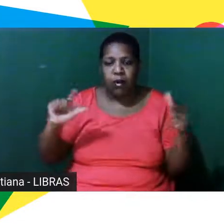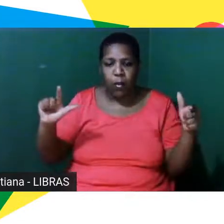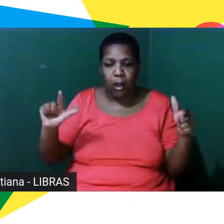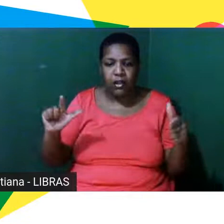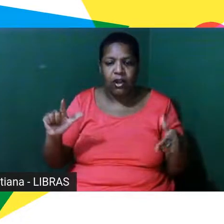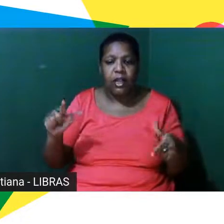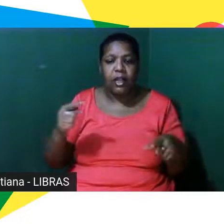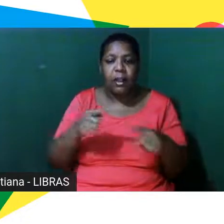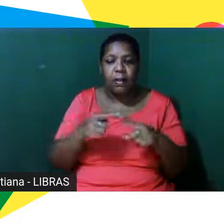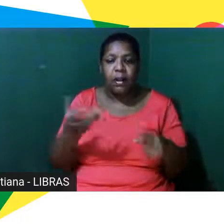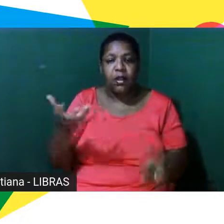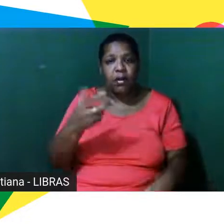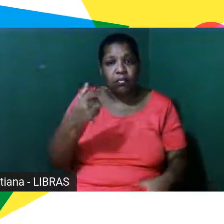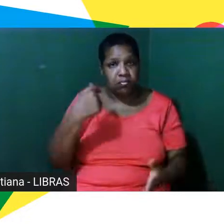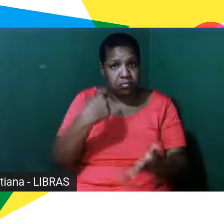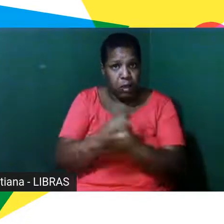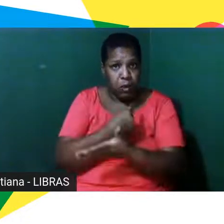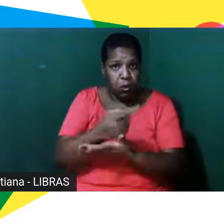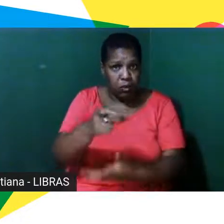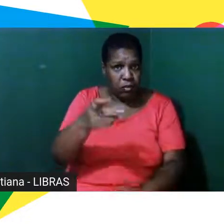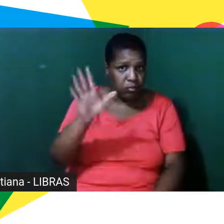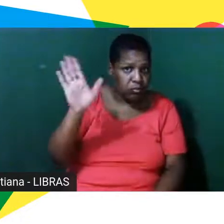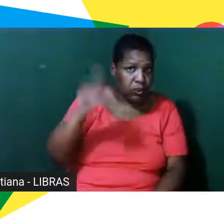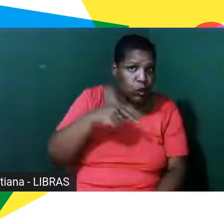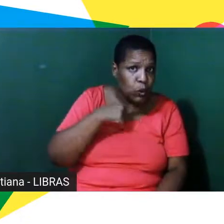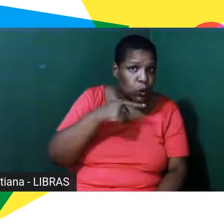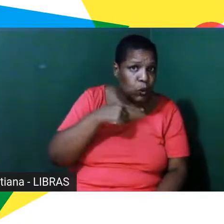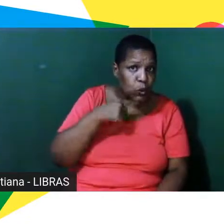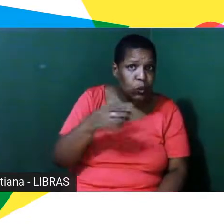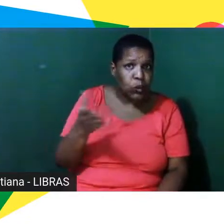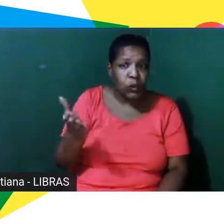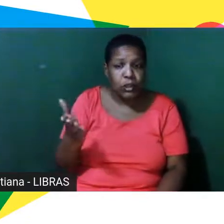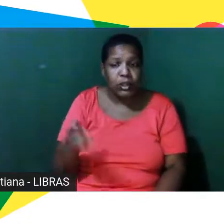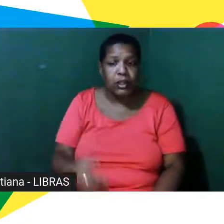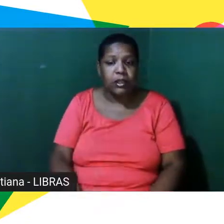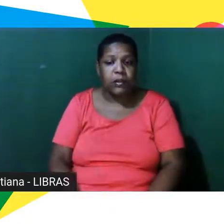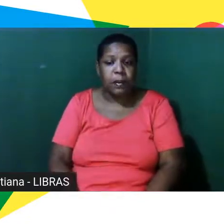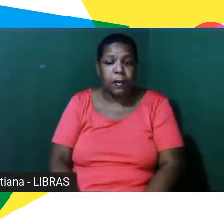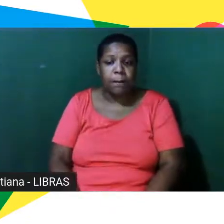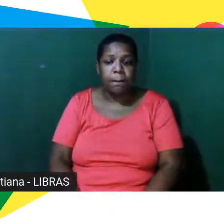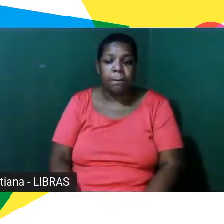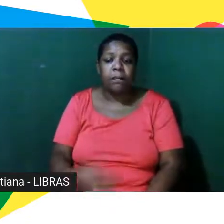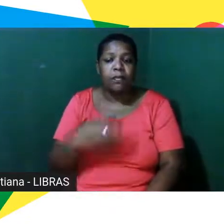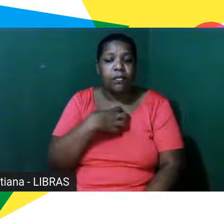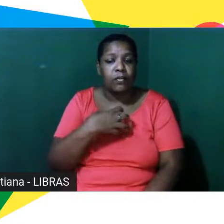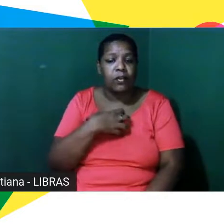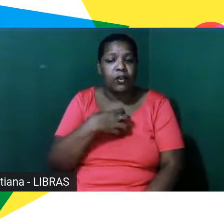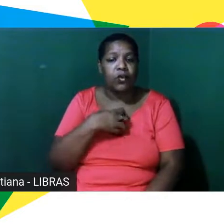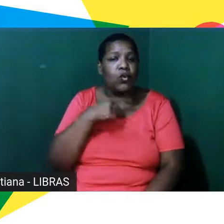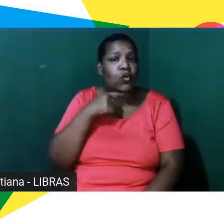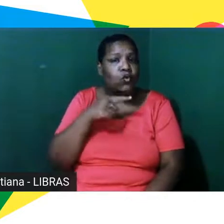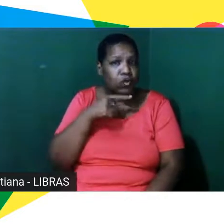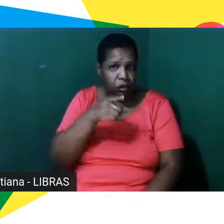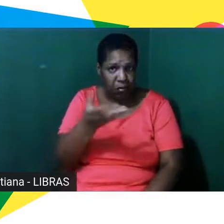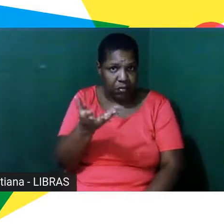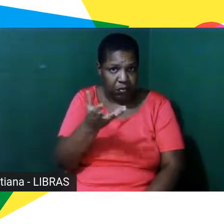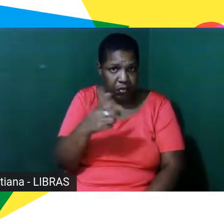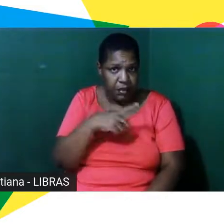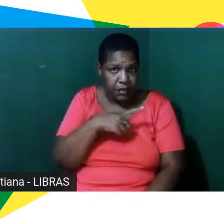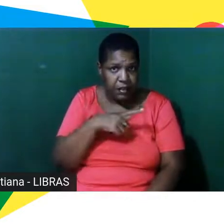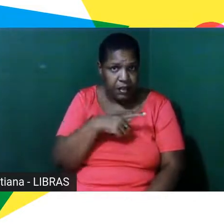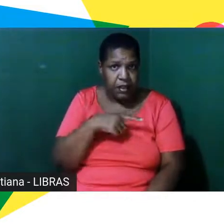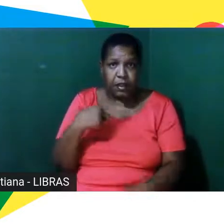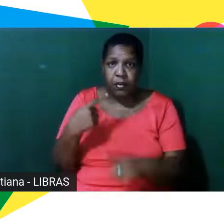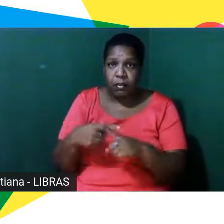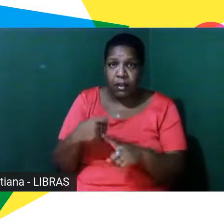mas eu queria ver se alguém aqui do elas em Ação Tem algum tipo de dúvida porque